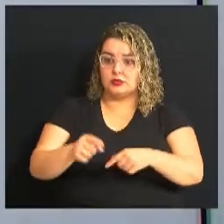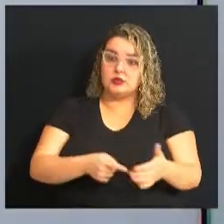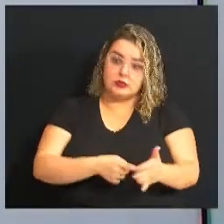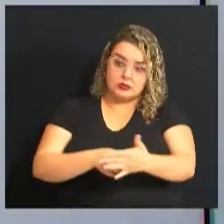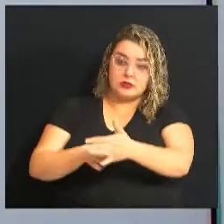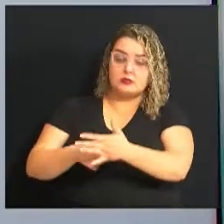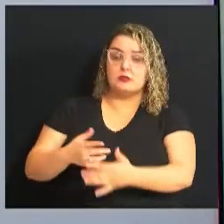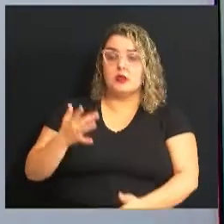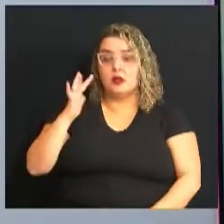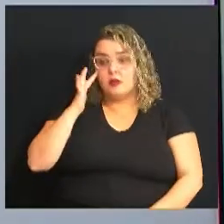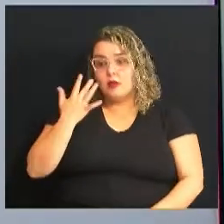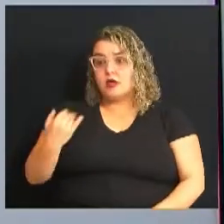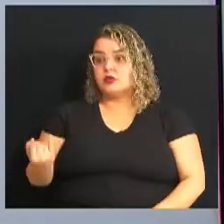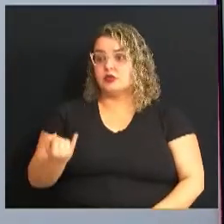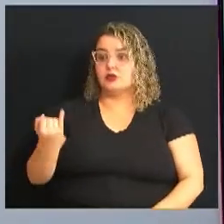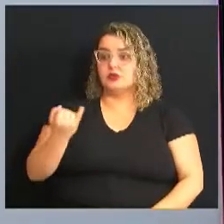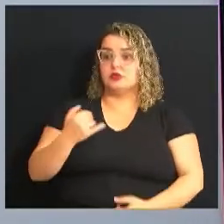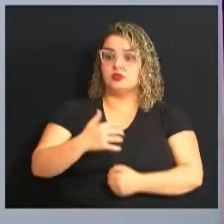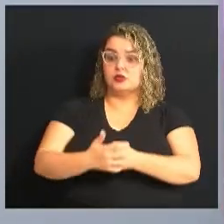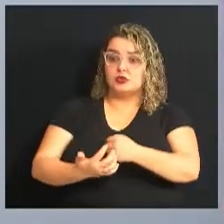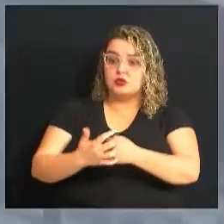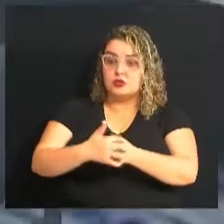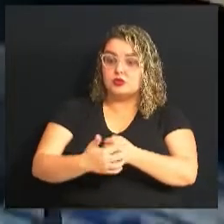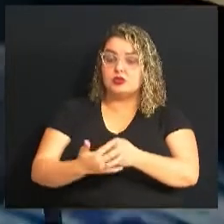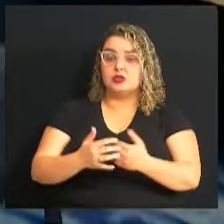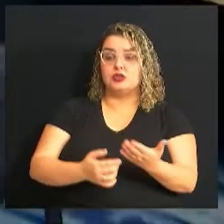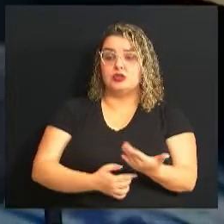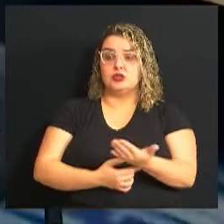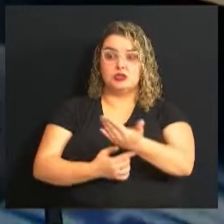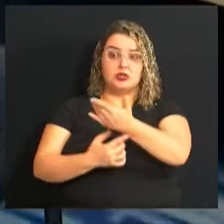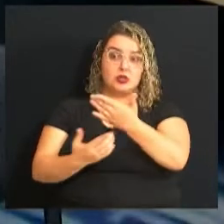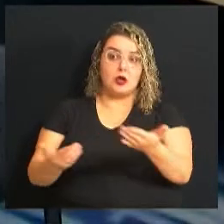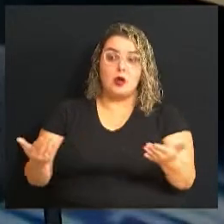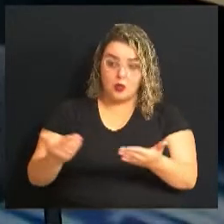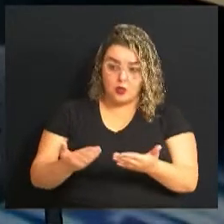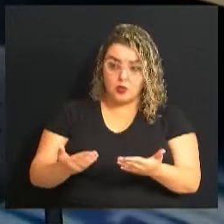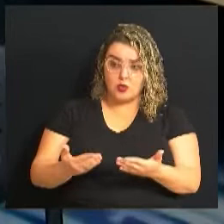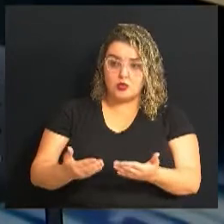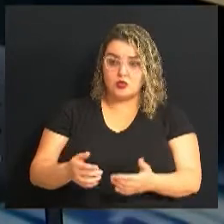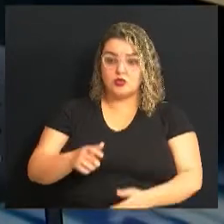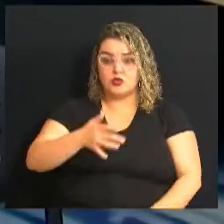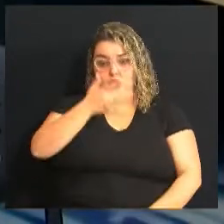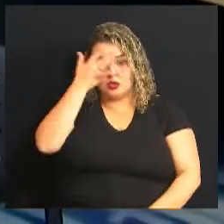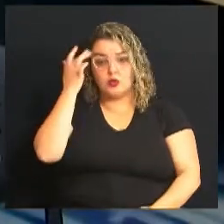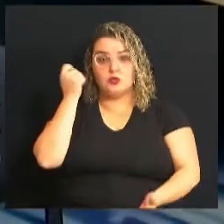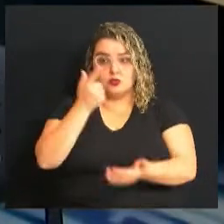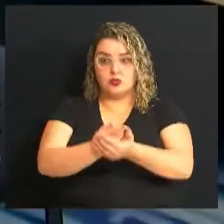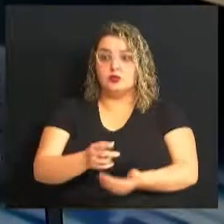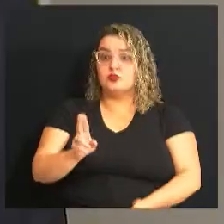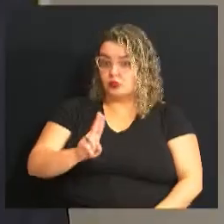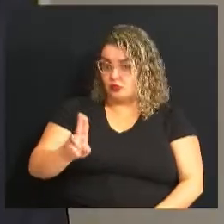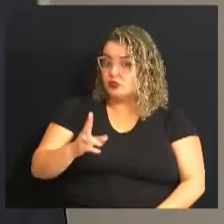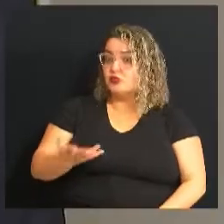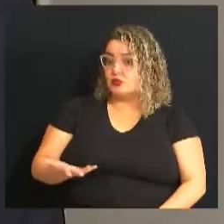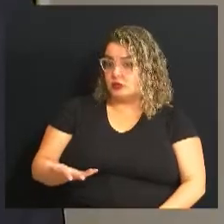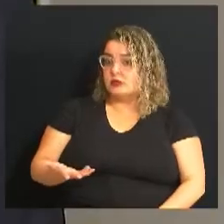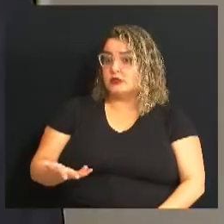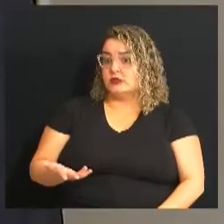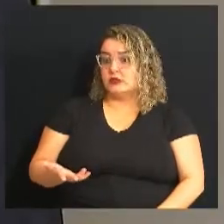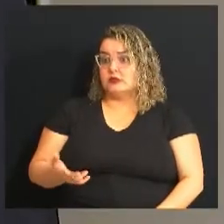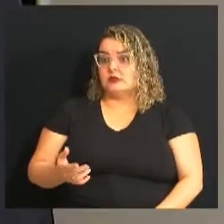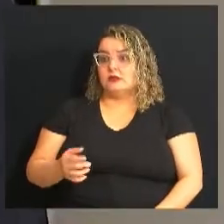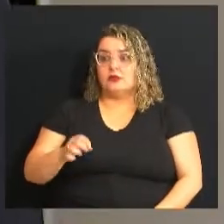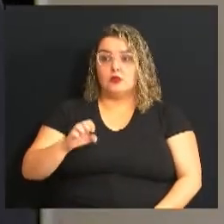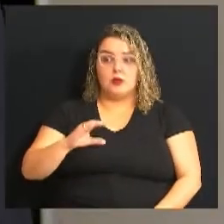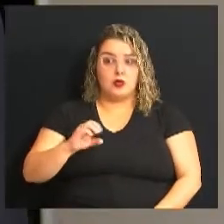é essencial o digital, né, a parte de tecnologia. Hoje, como consumidor, a gente usufrui muito disso, de usar um